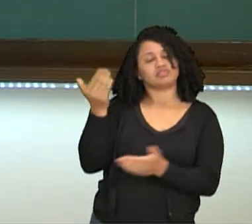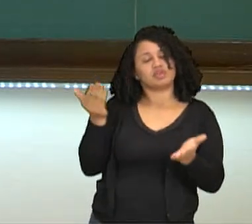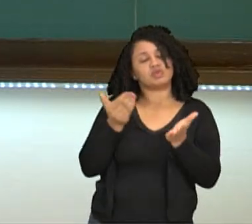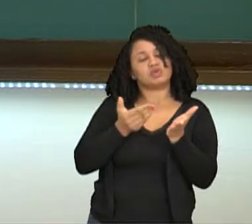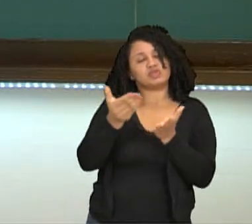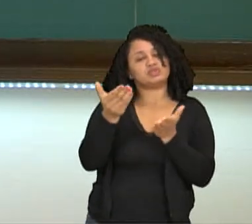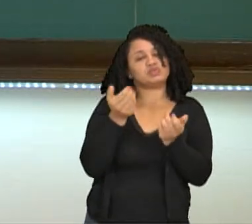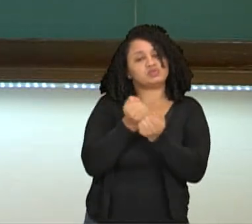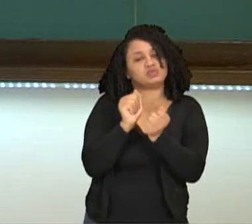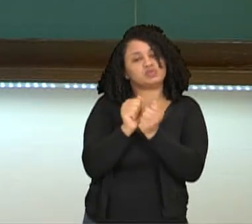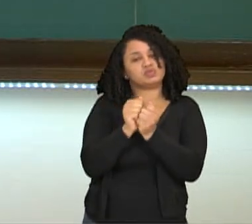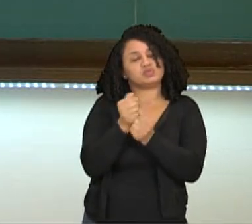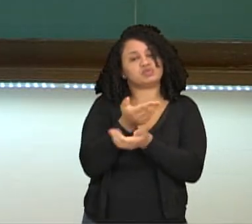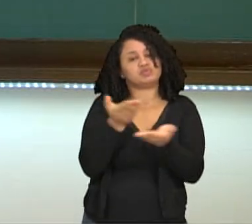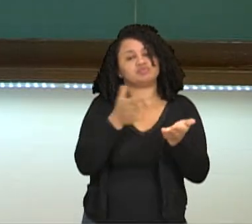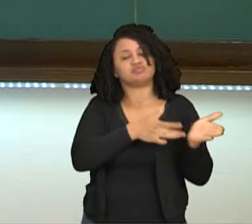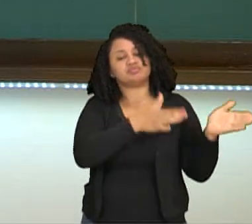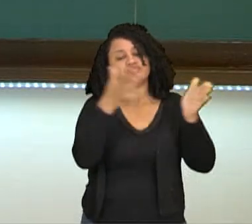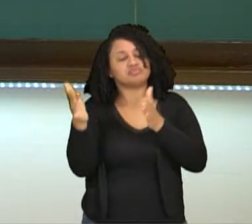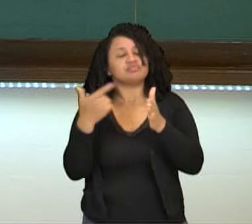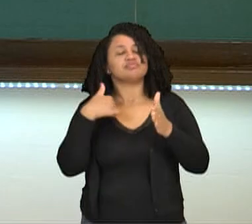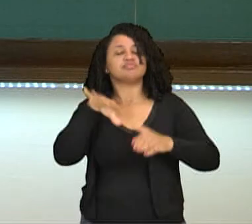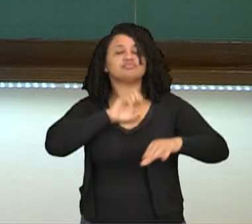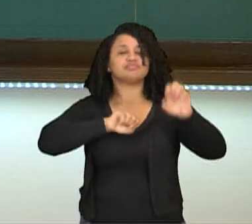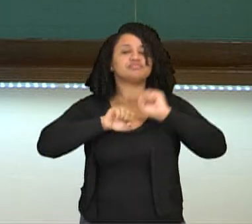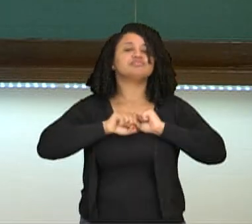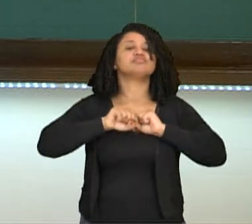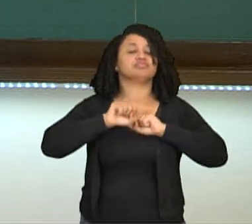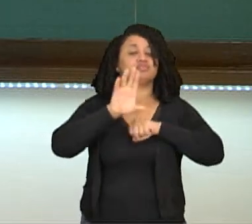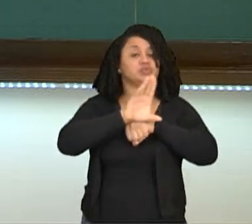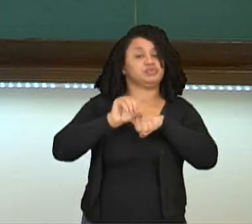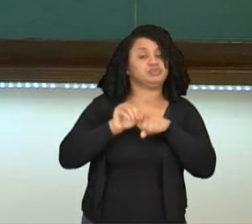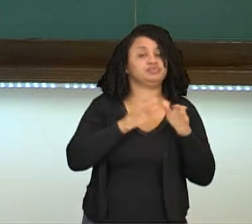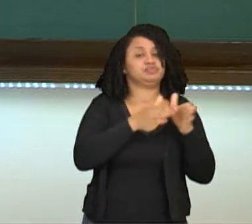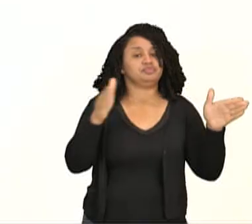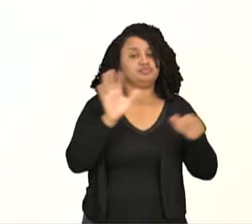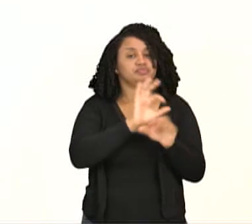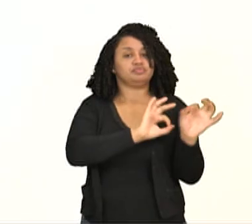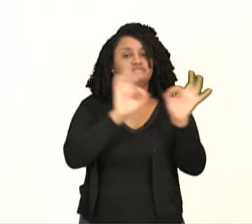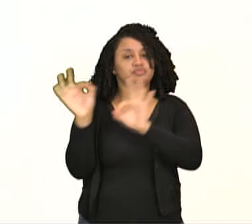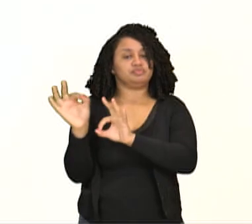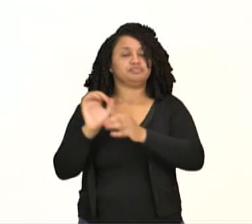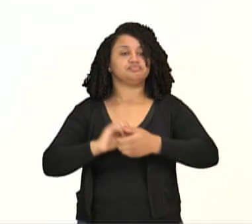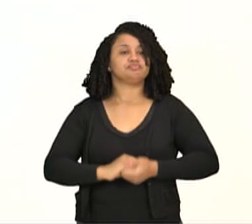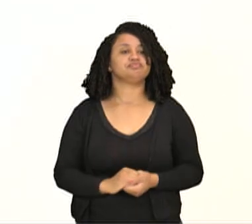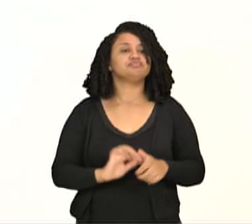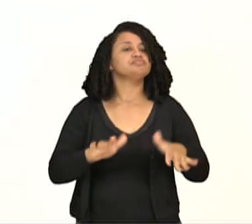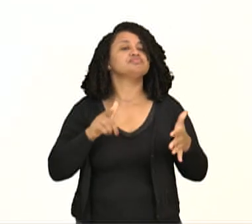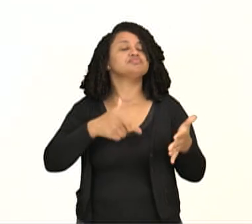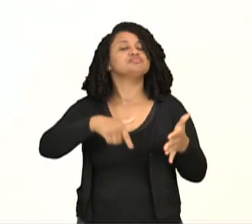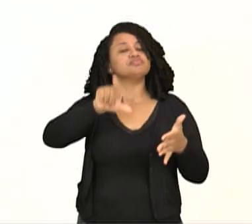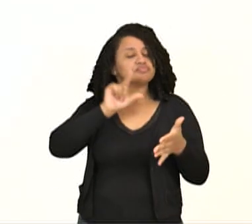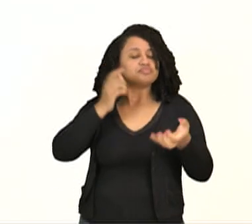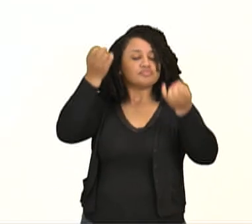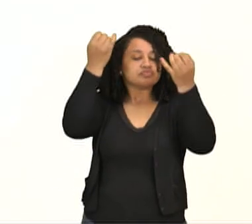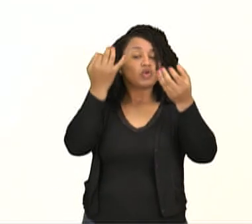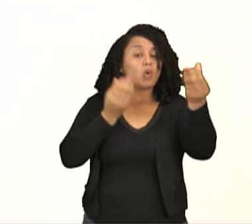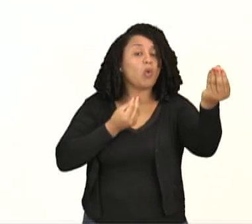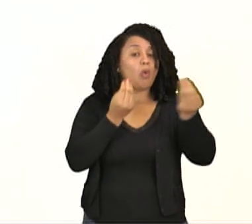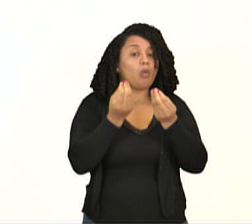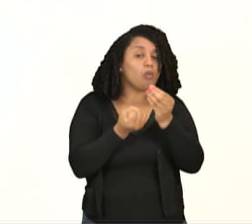acompanhar vocês em todo esse conhecimento nesse vídeo. Vamos lá? Bom, antes da gente falar como é que vai